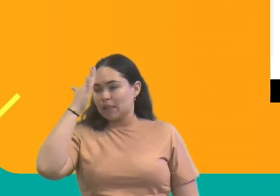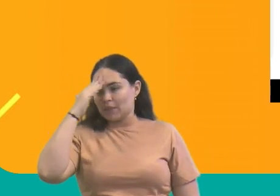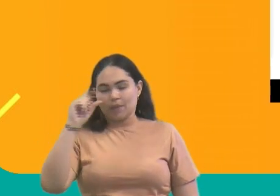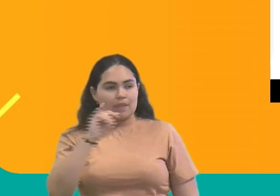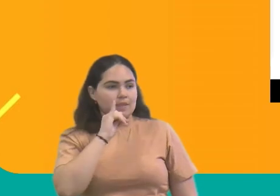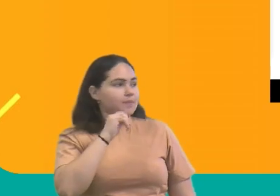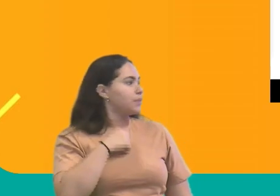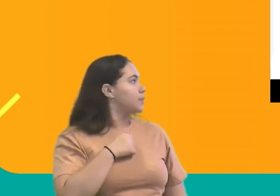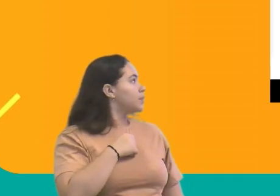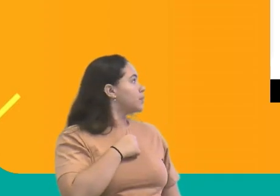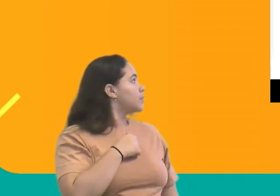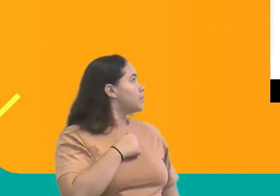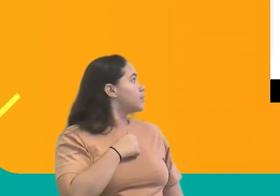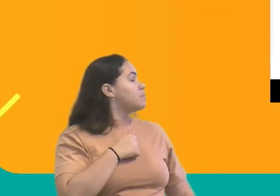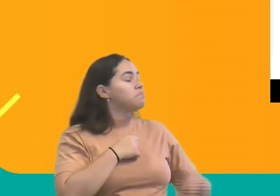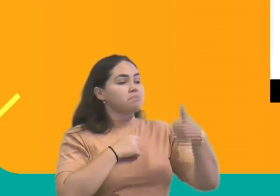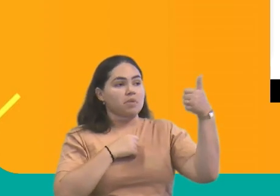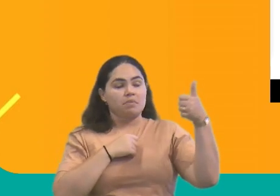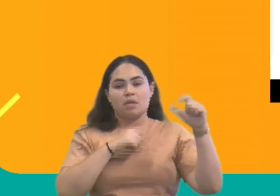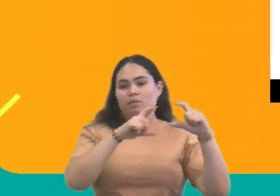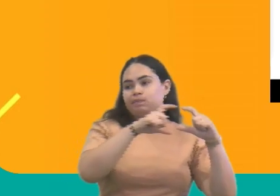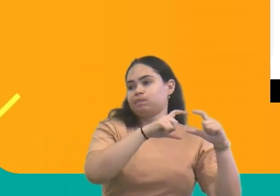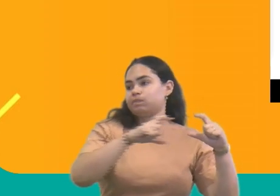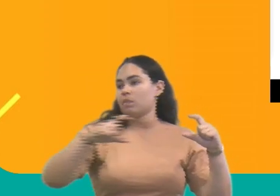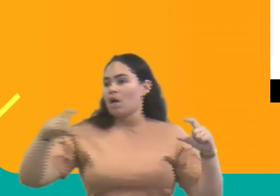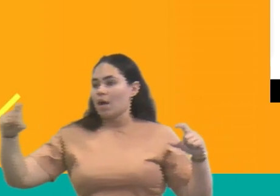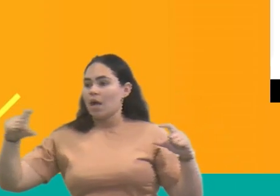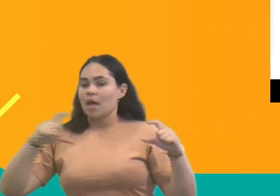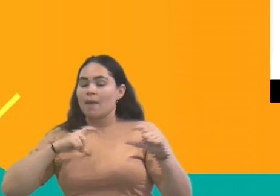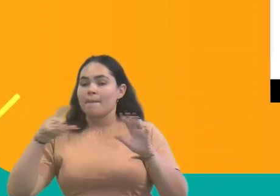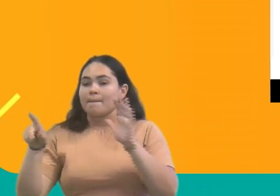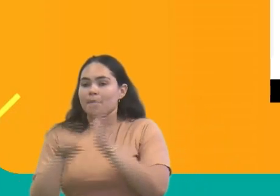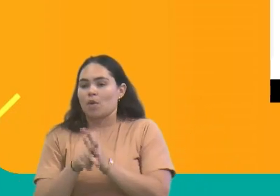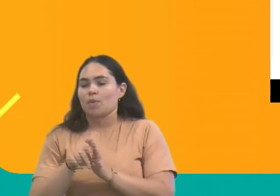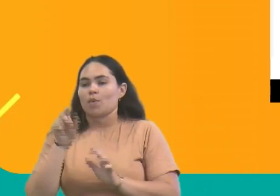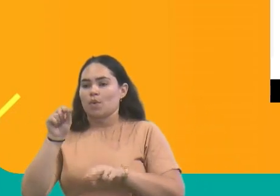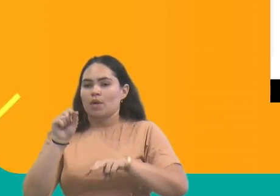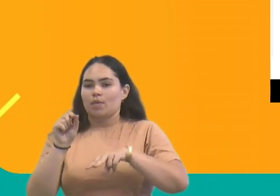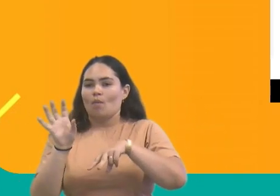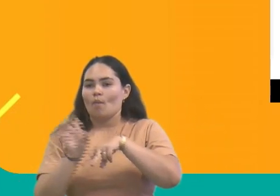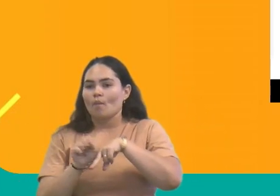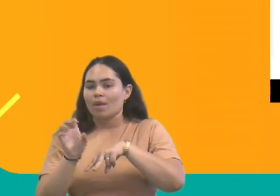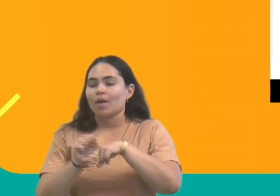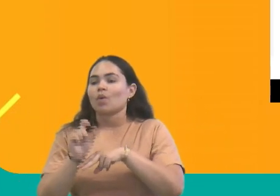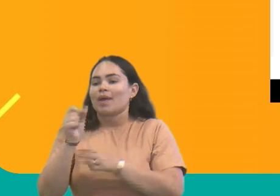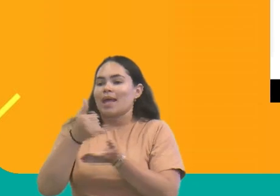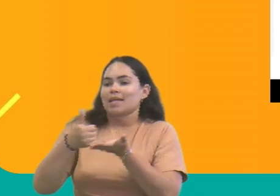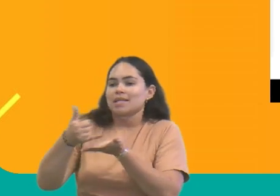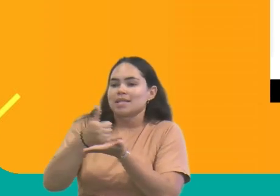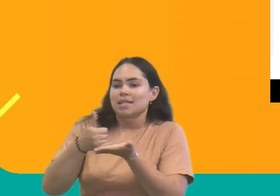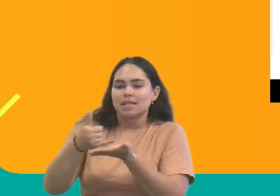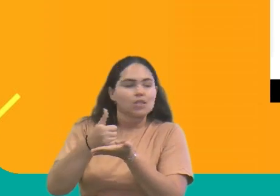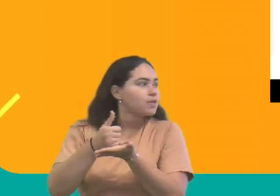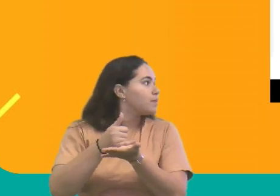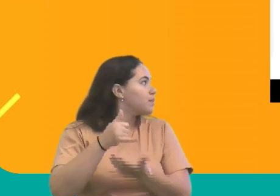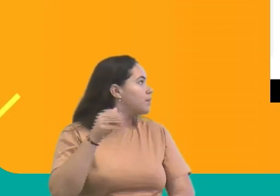na horizontal a primeira dieta como fonte de carboidrato, azeite de oliva. Hã?